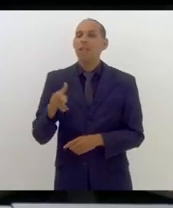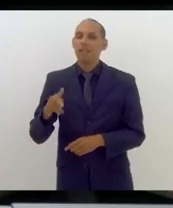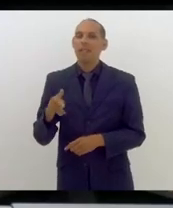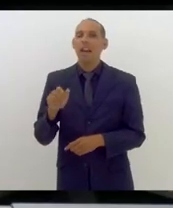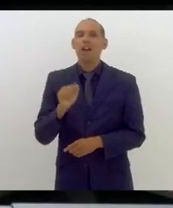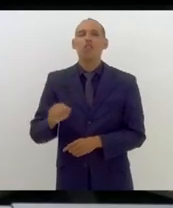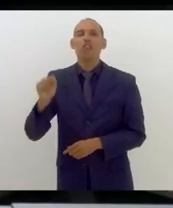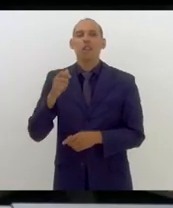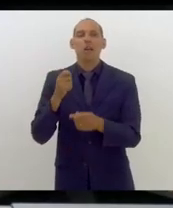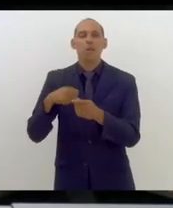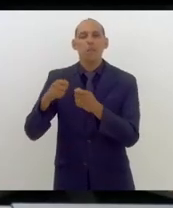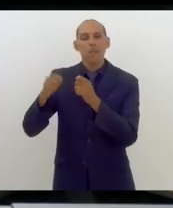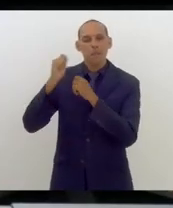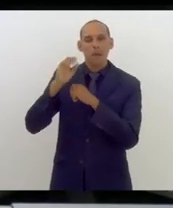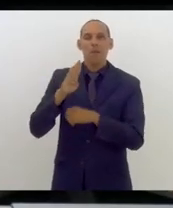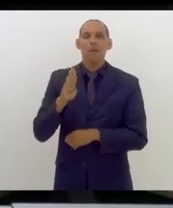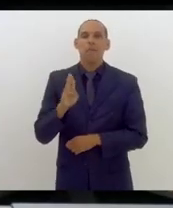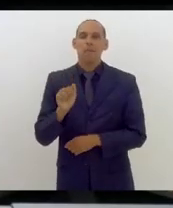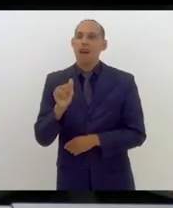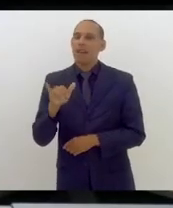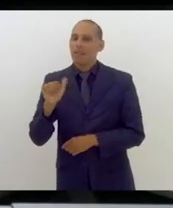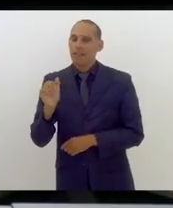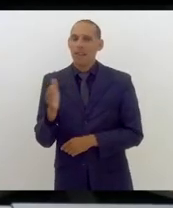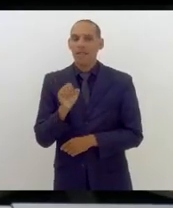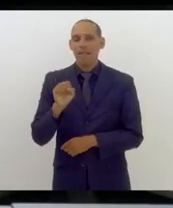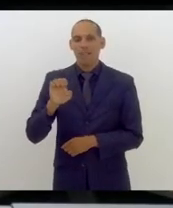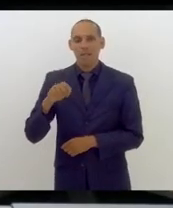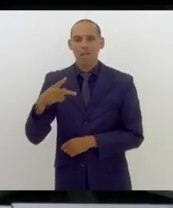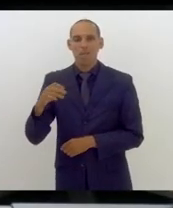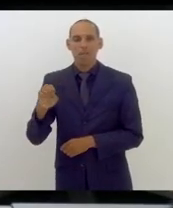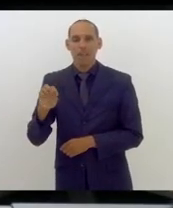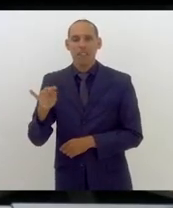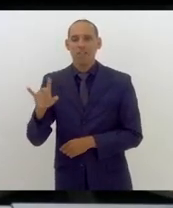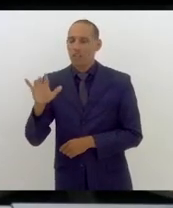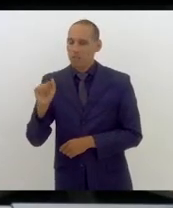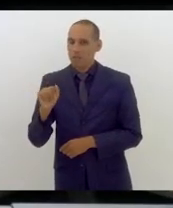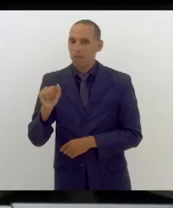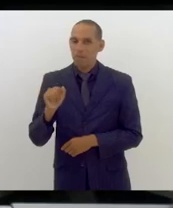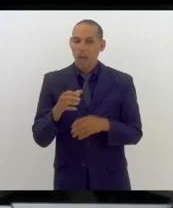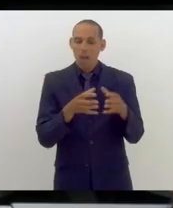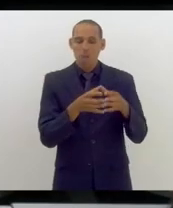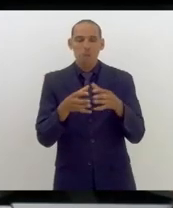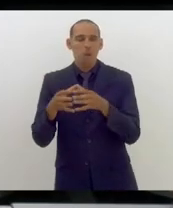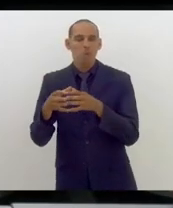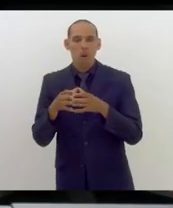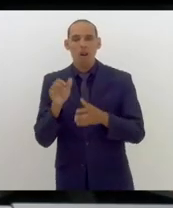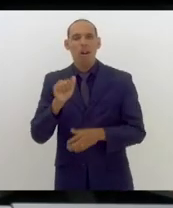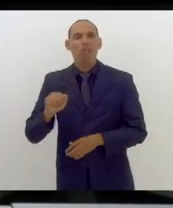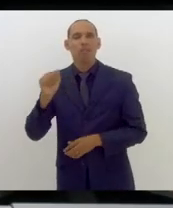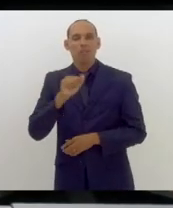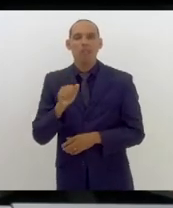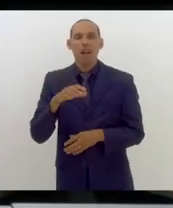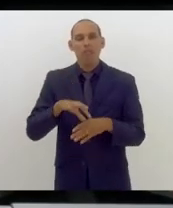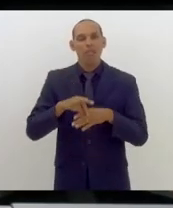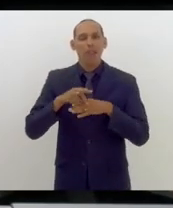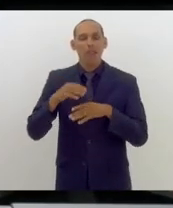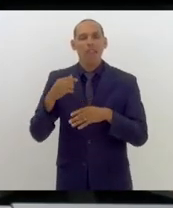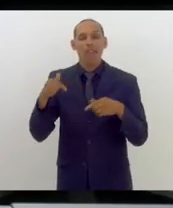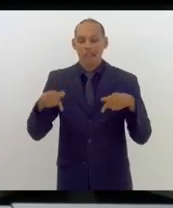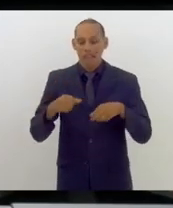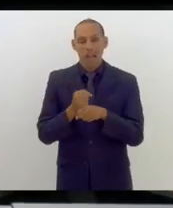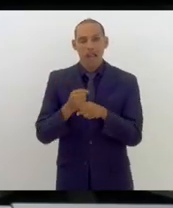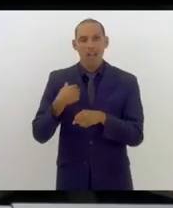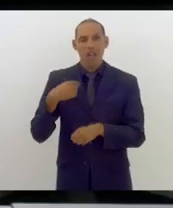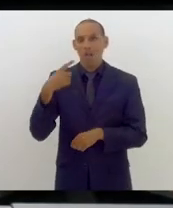Sepetiba dentre as colônias associações e lideranças desse ano eu fui indicado Fui eleito